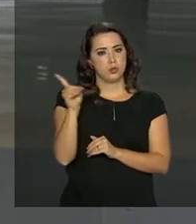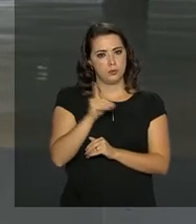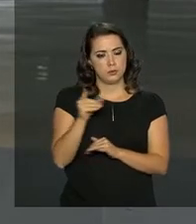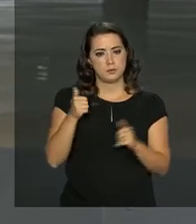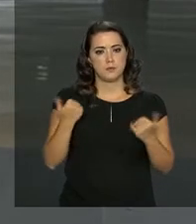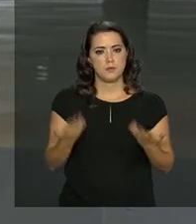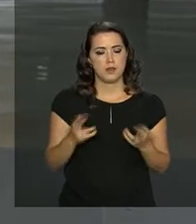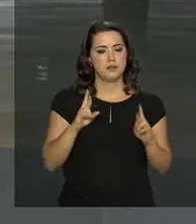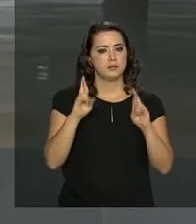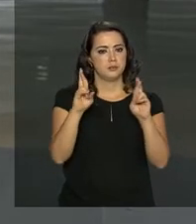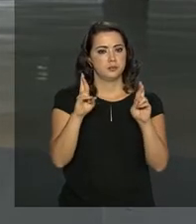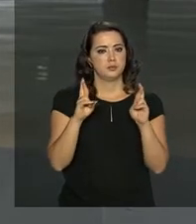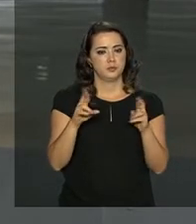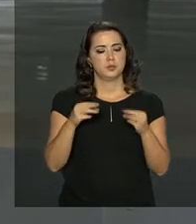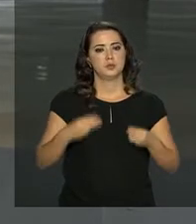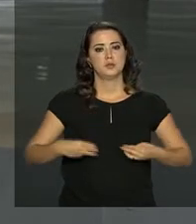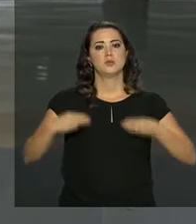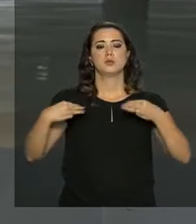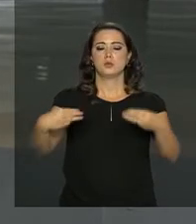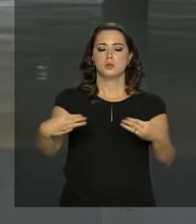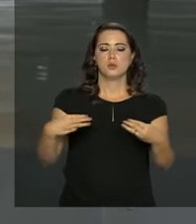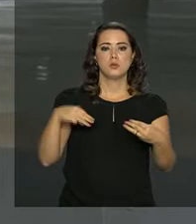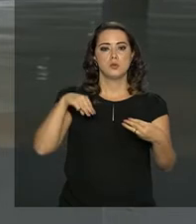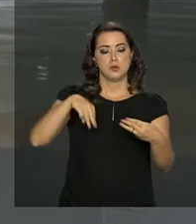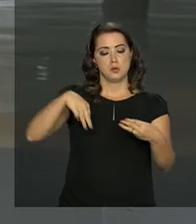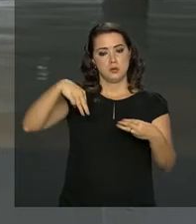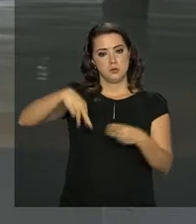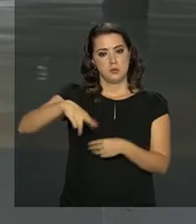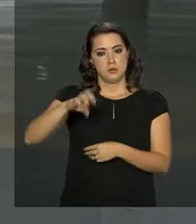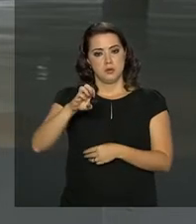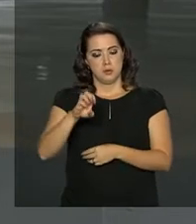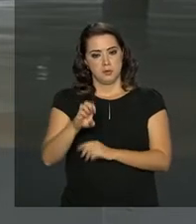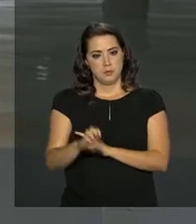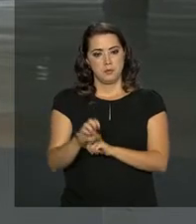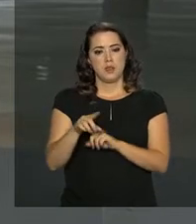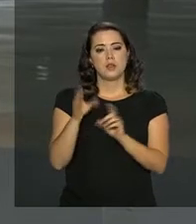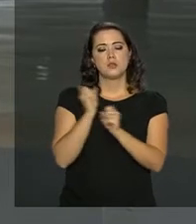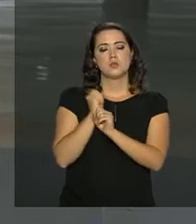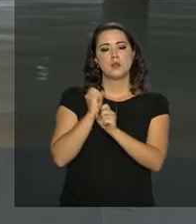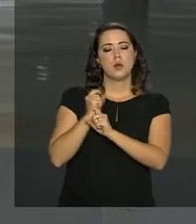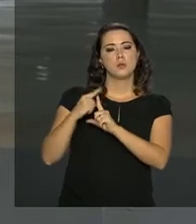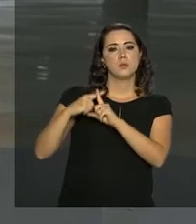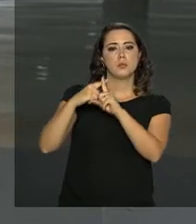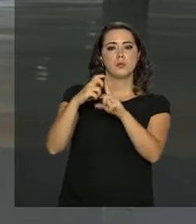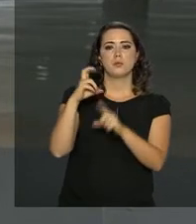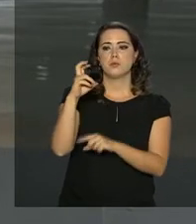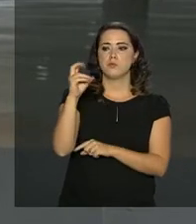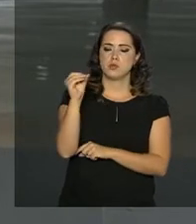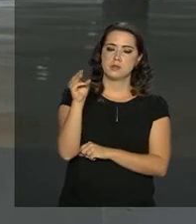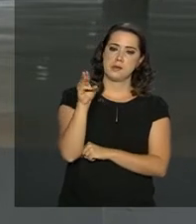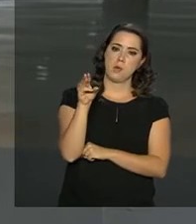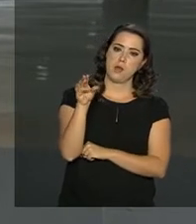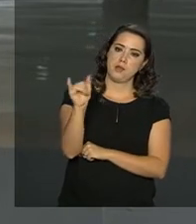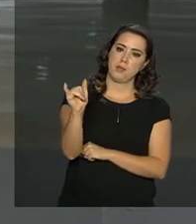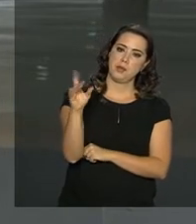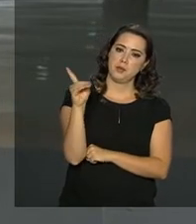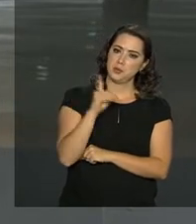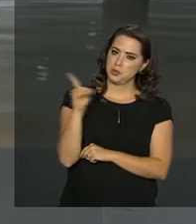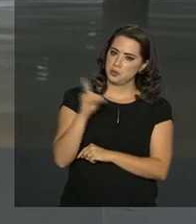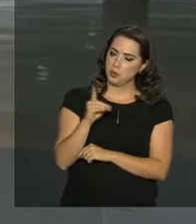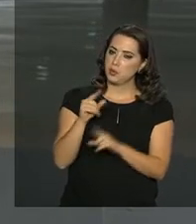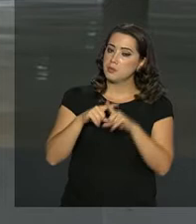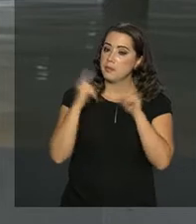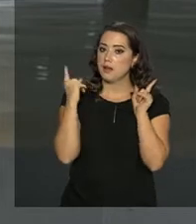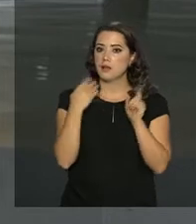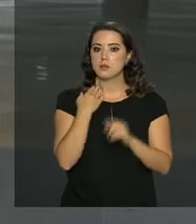do Ministério da Indústria, Comércio Exterior e Serviços para este ano é de saldo positivo de 50 bilhões de dólares. Já